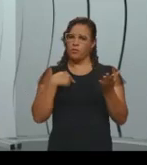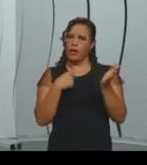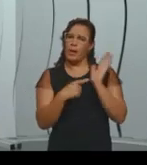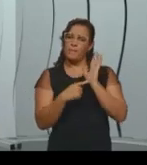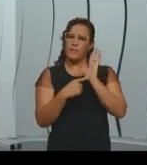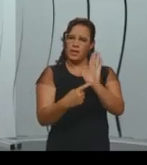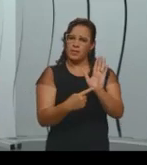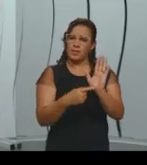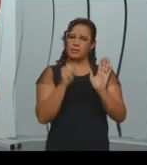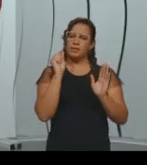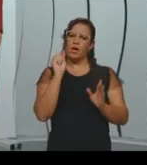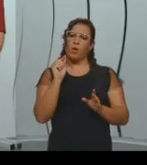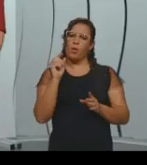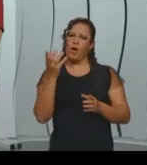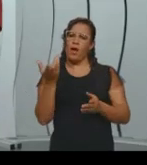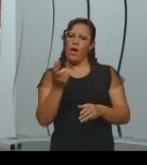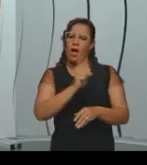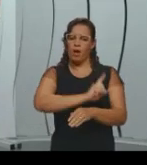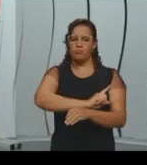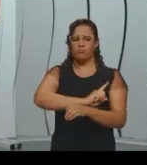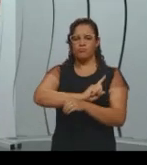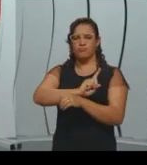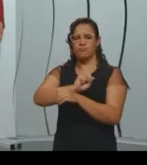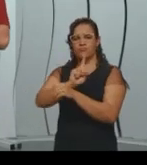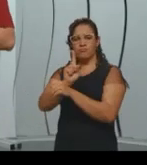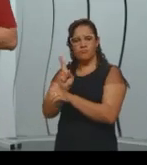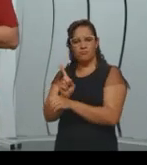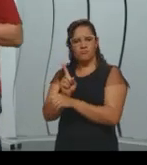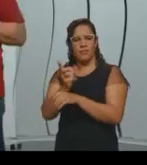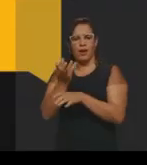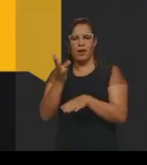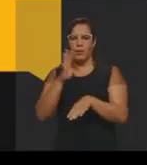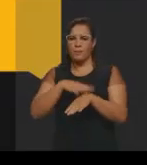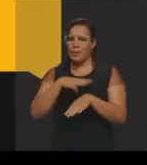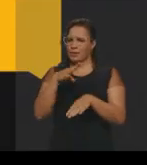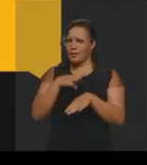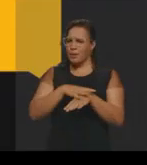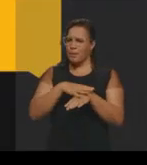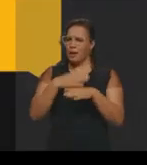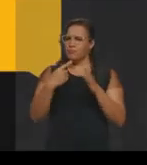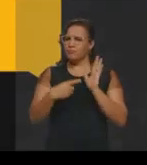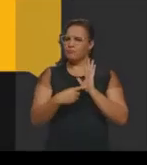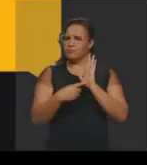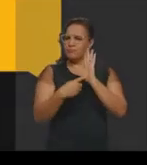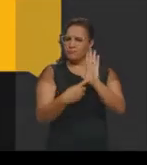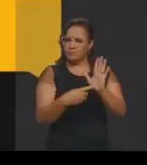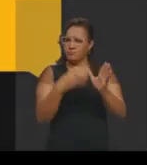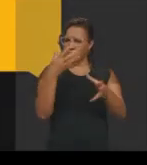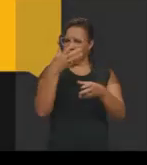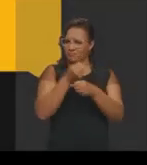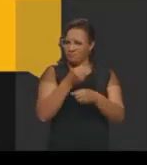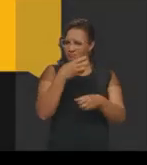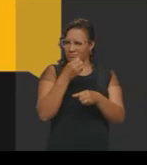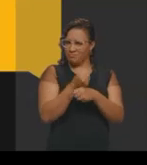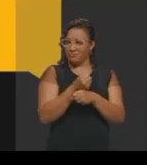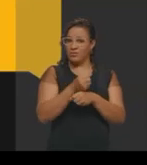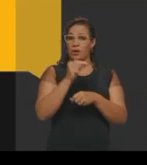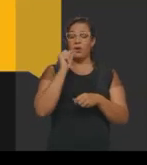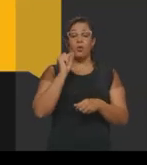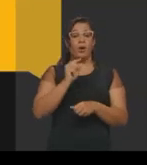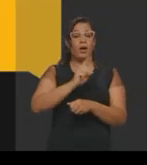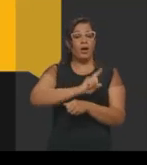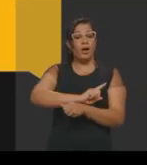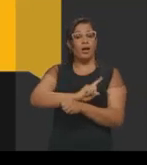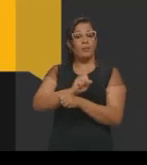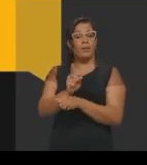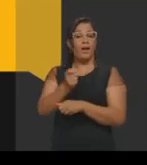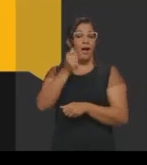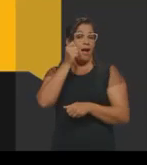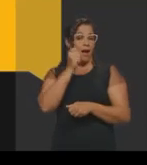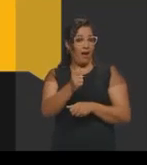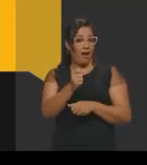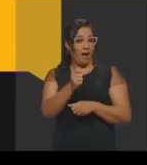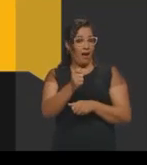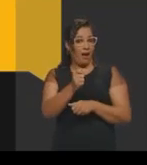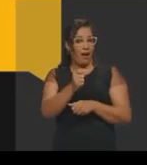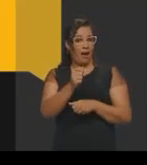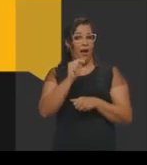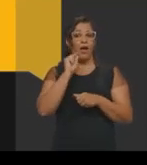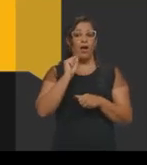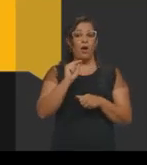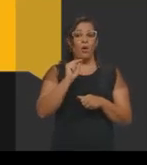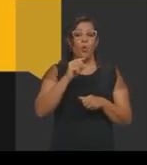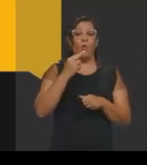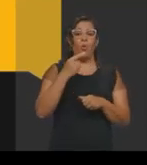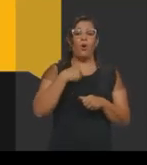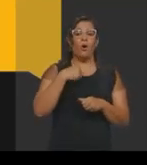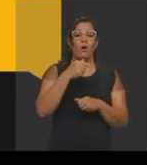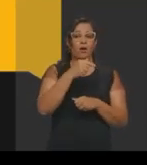aceleração matematicamente dessa forma aqui, ó. A aceleração A é igual a